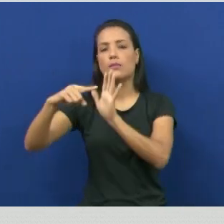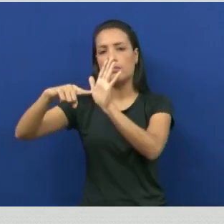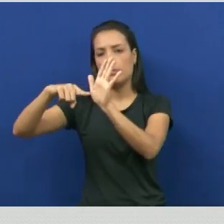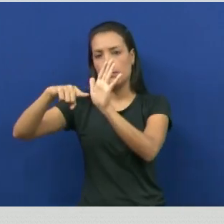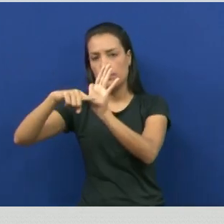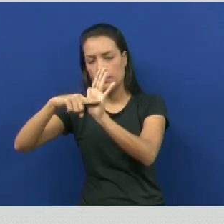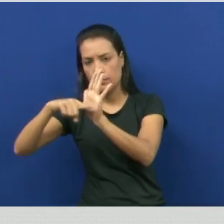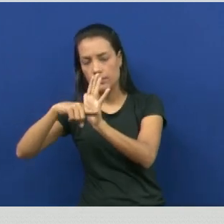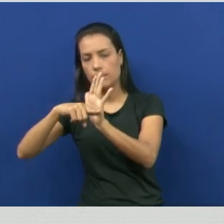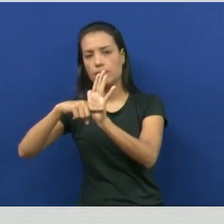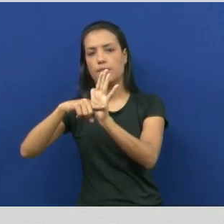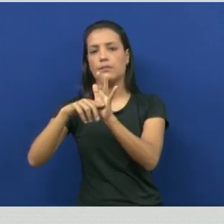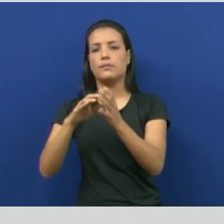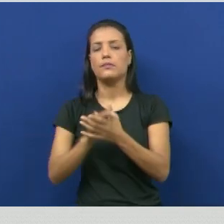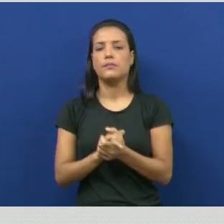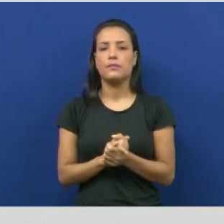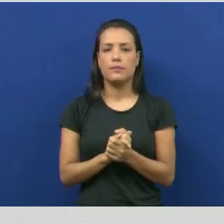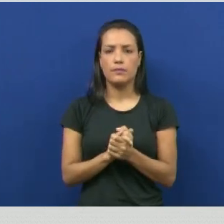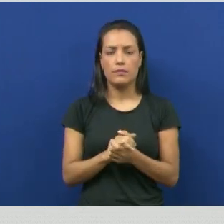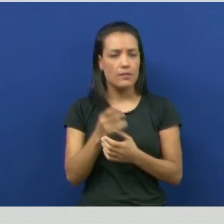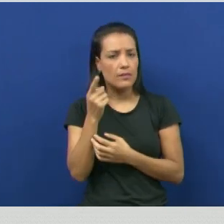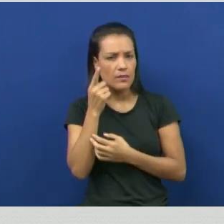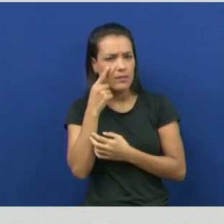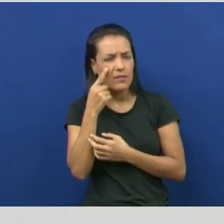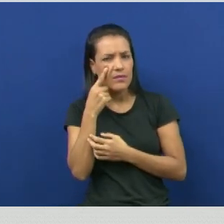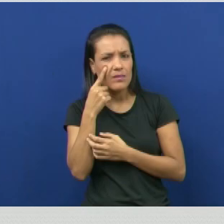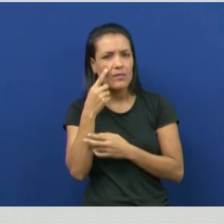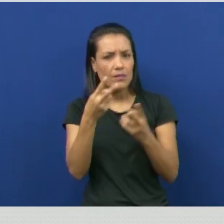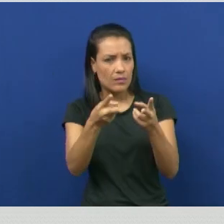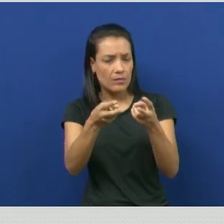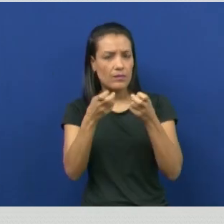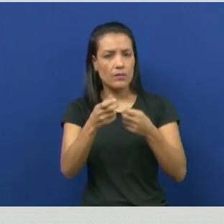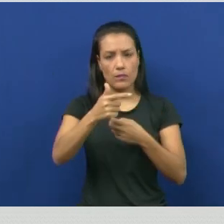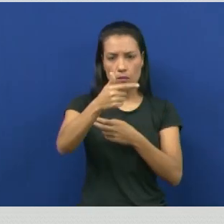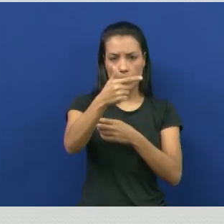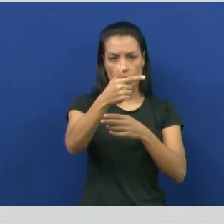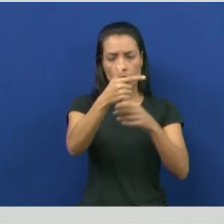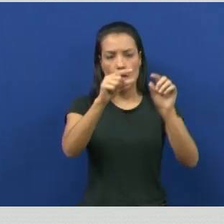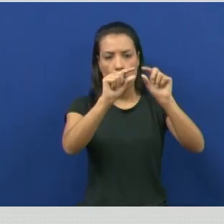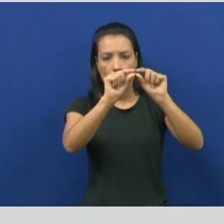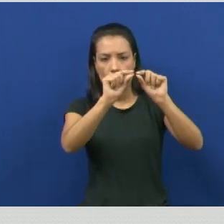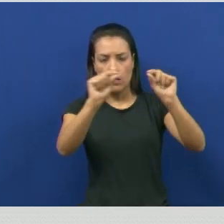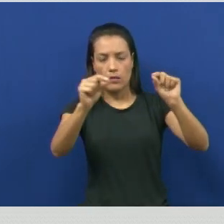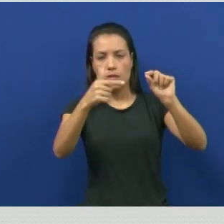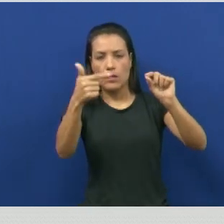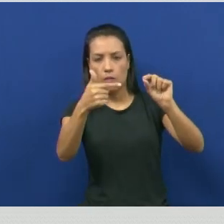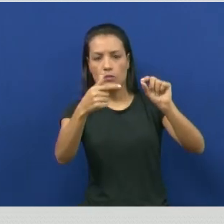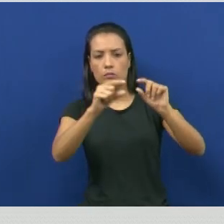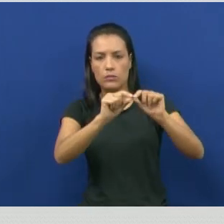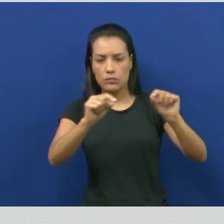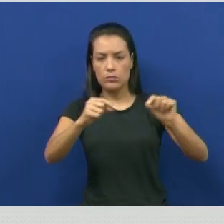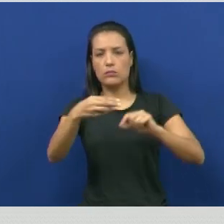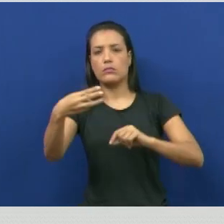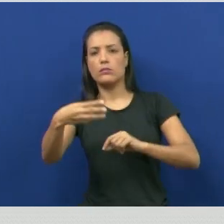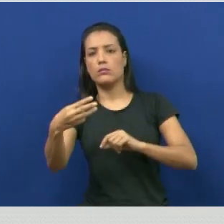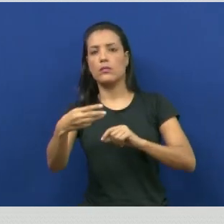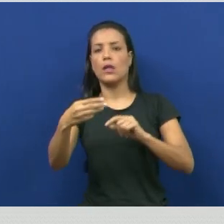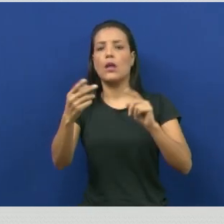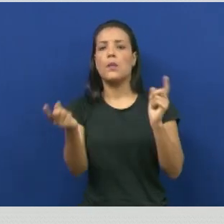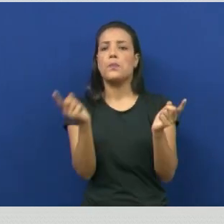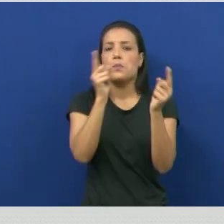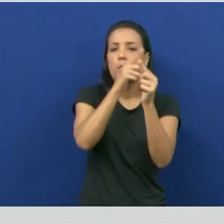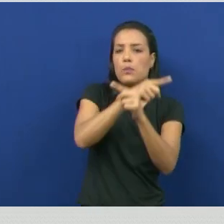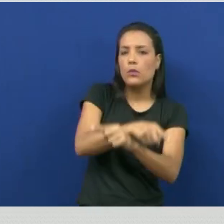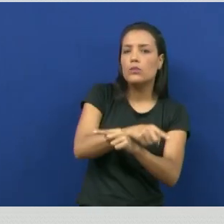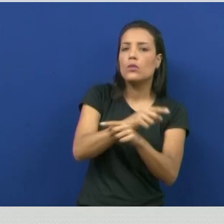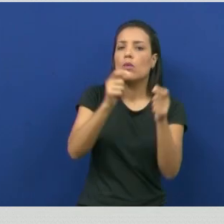também. Só olhando aí que esse segundo e esse terceiro são praticamente a mesma coisa, só mudou a ordem que eu coloquei, que é o que o